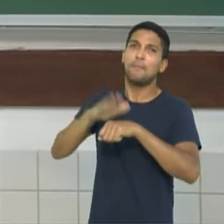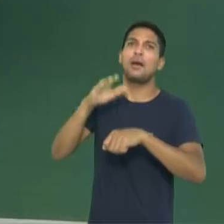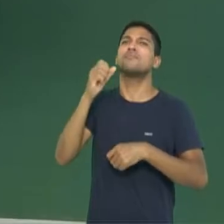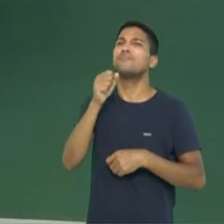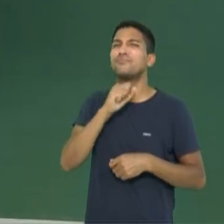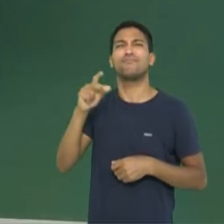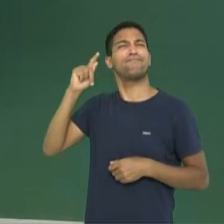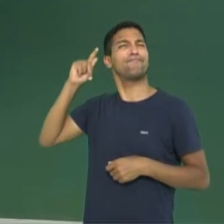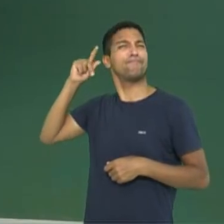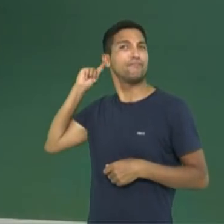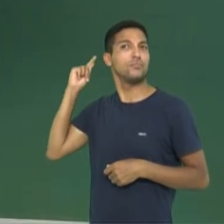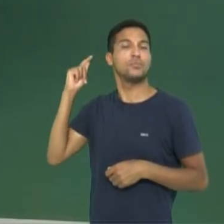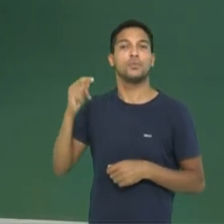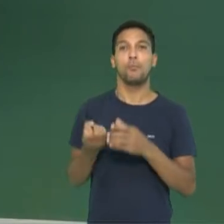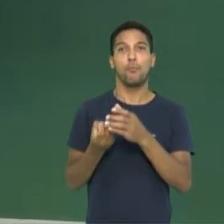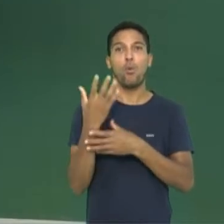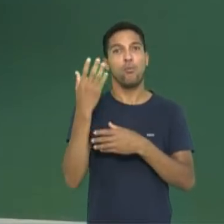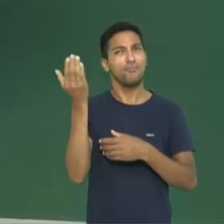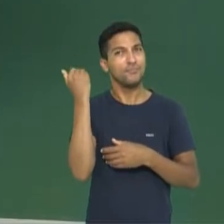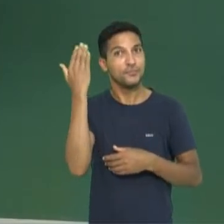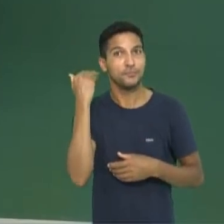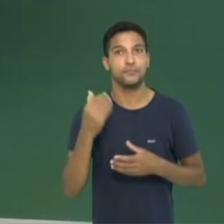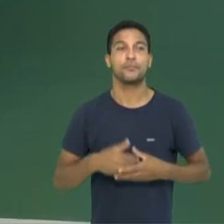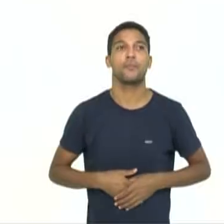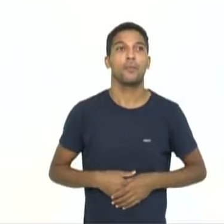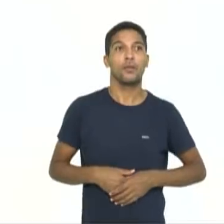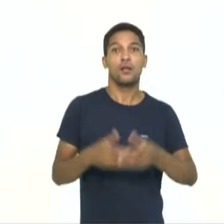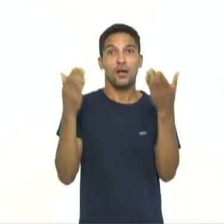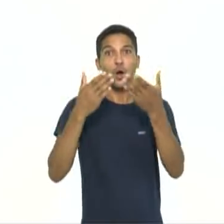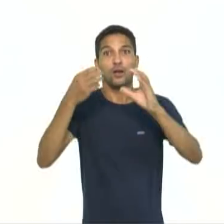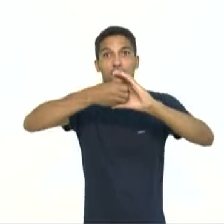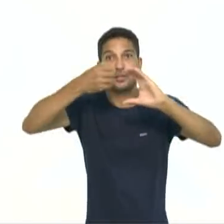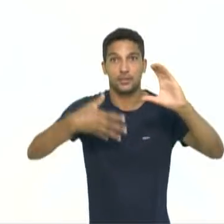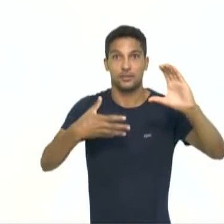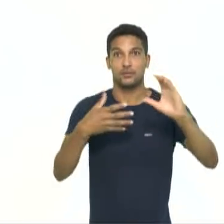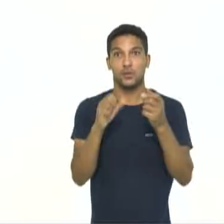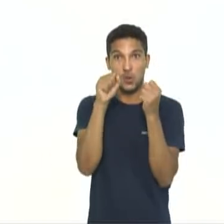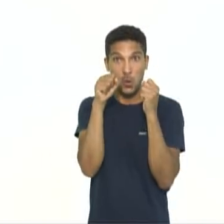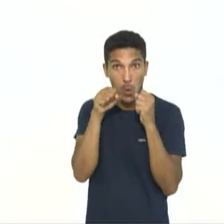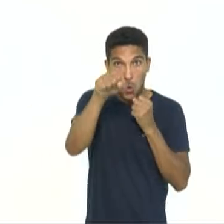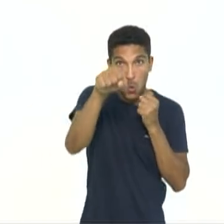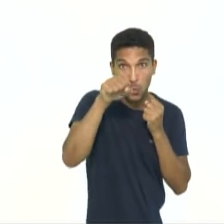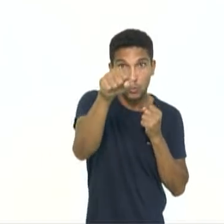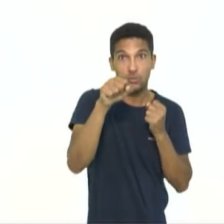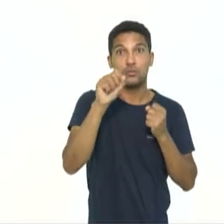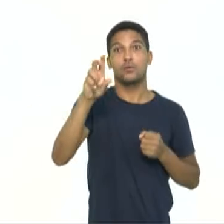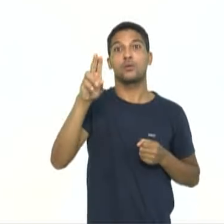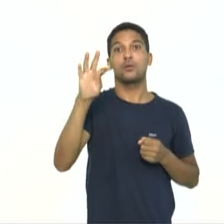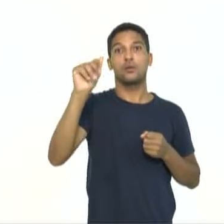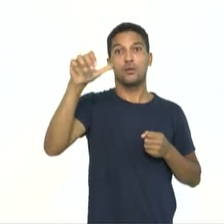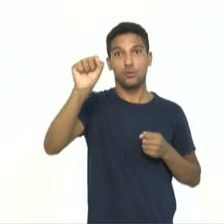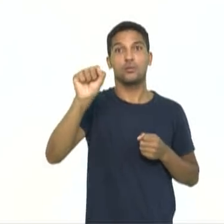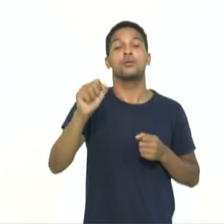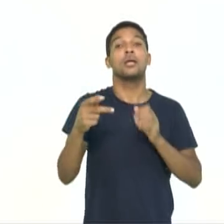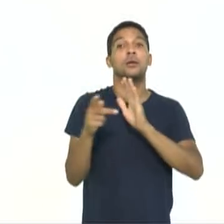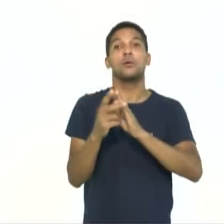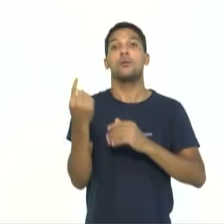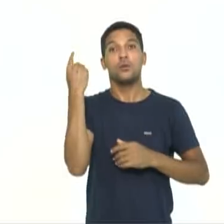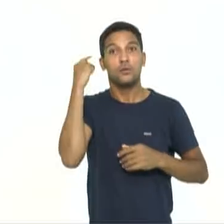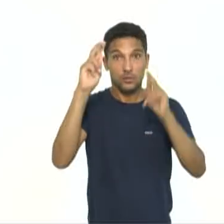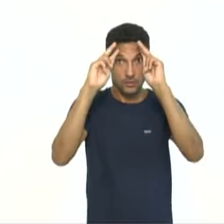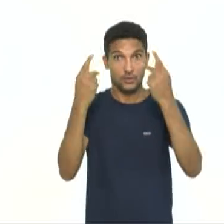já aprendeu que as lutas, sim, são consideradas esportes, inclusive um dos esportes mais antigos